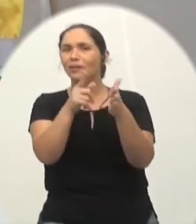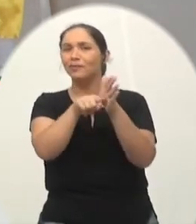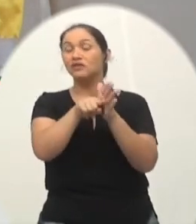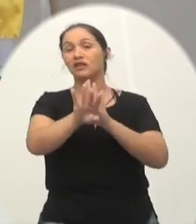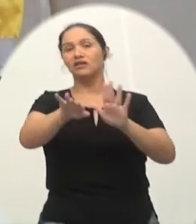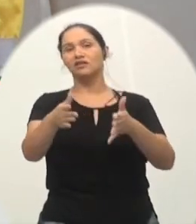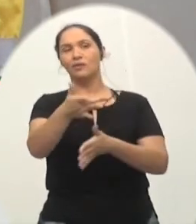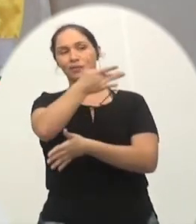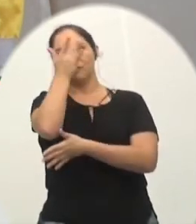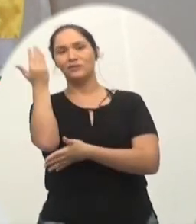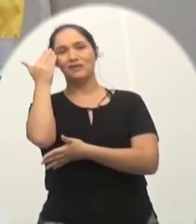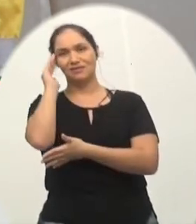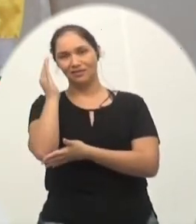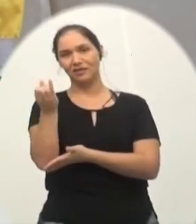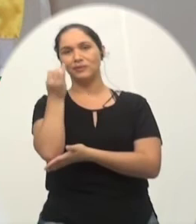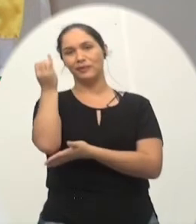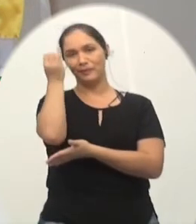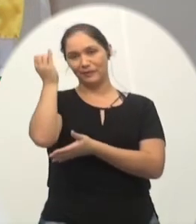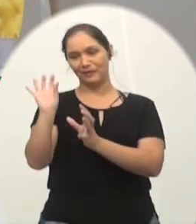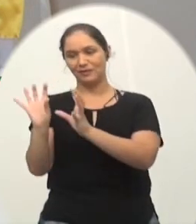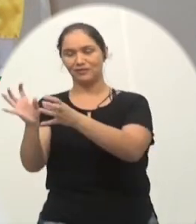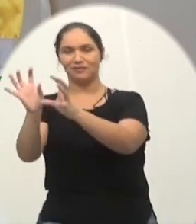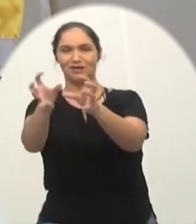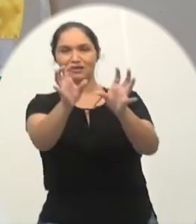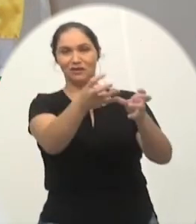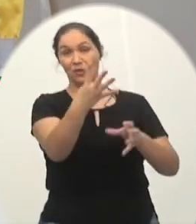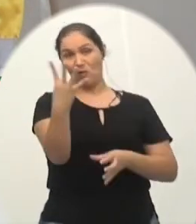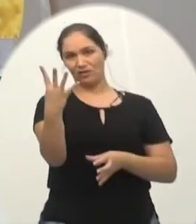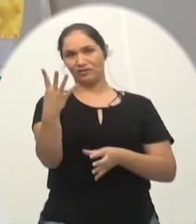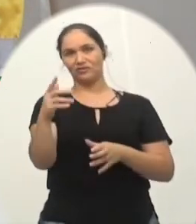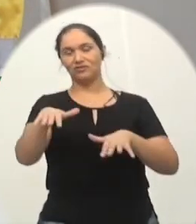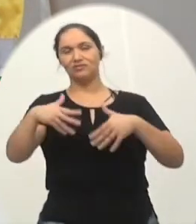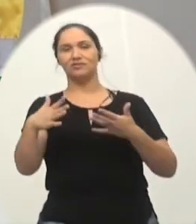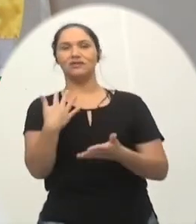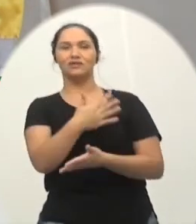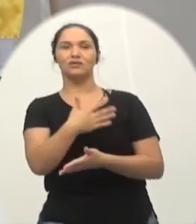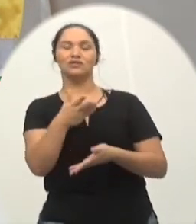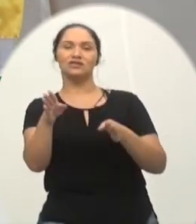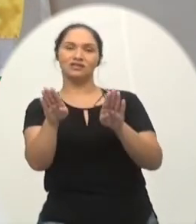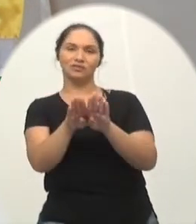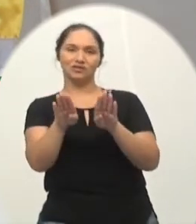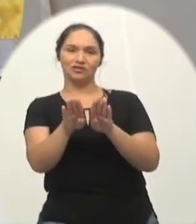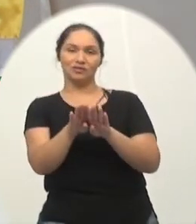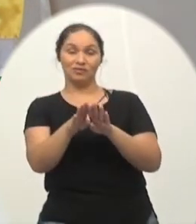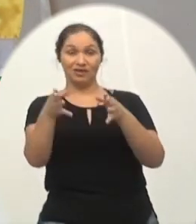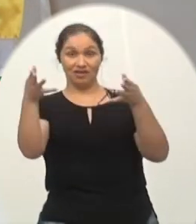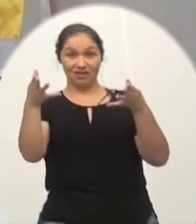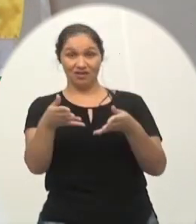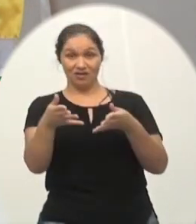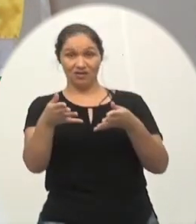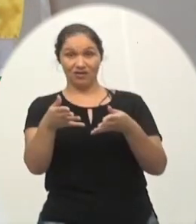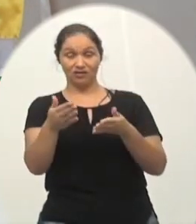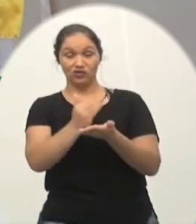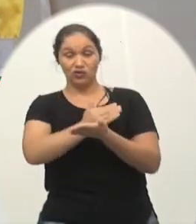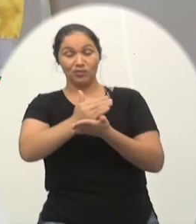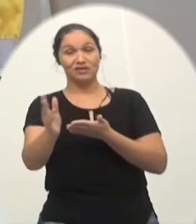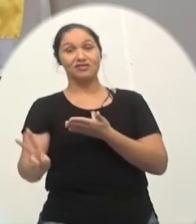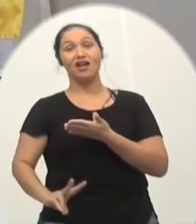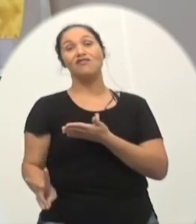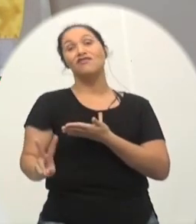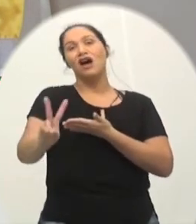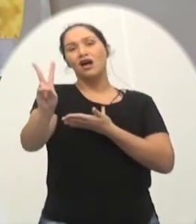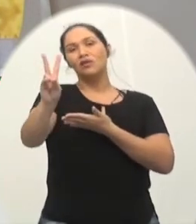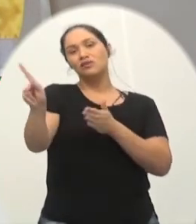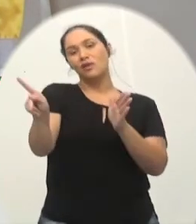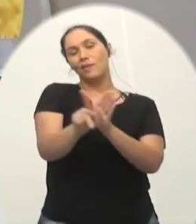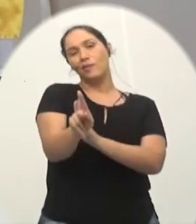importância. Então, um também dos trabalhos que nós vamos fazer aqui é valorizar cada vez mais nós, vereadores. Porque a gente sabe que